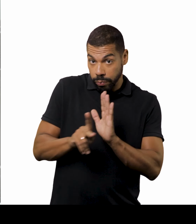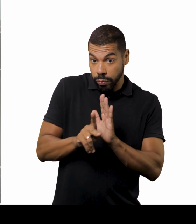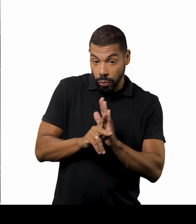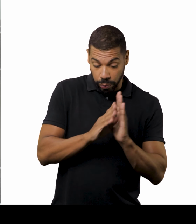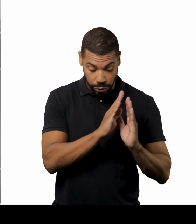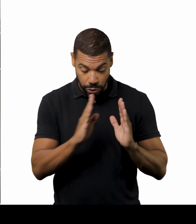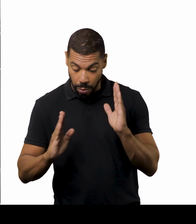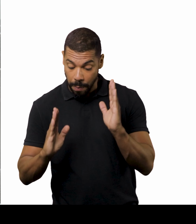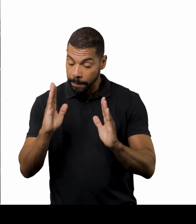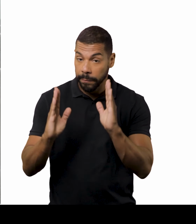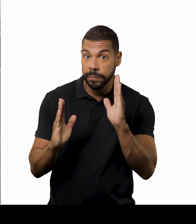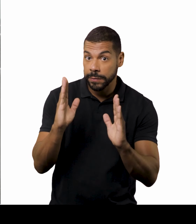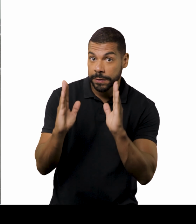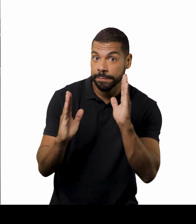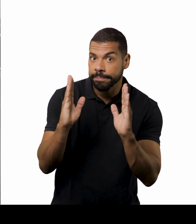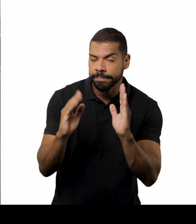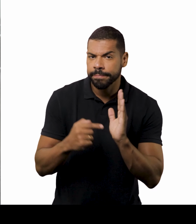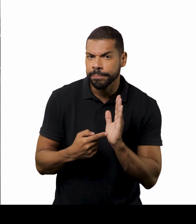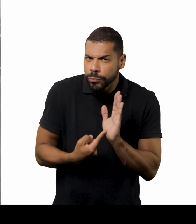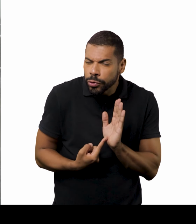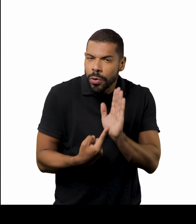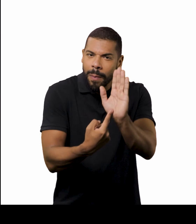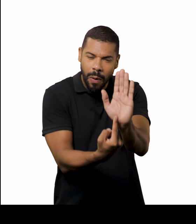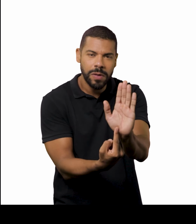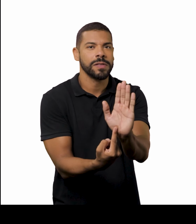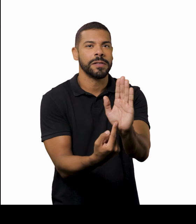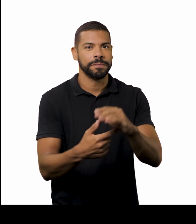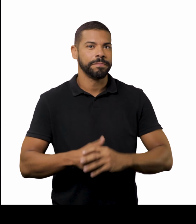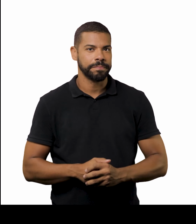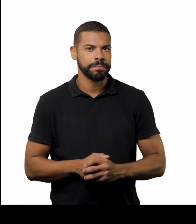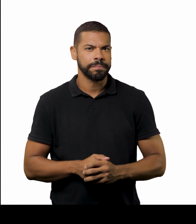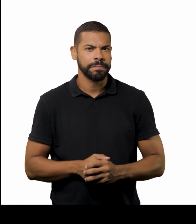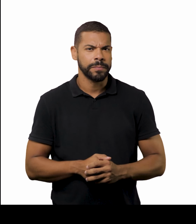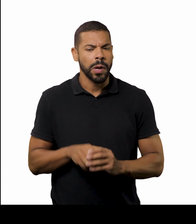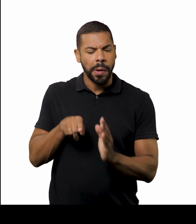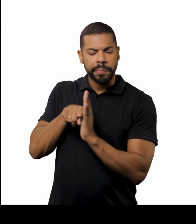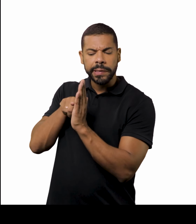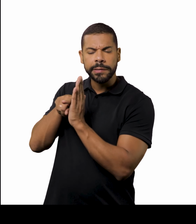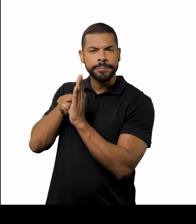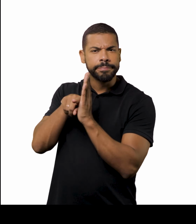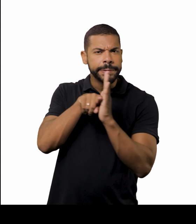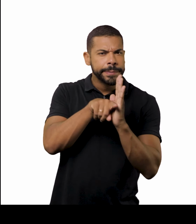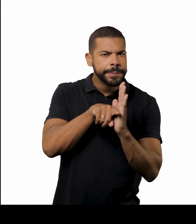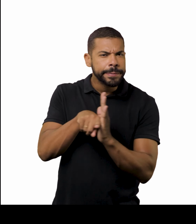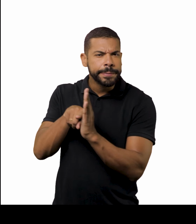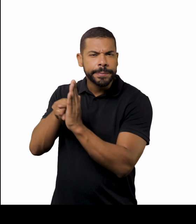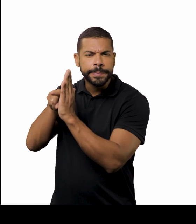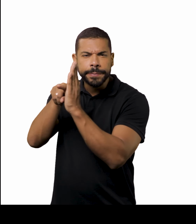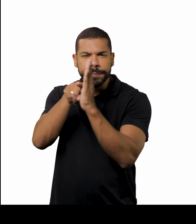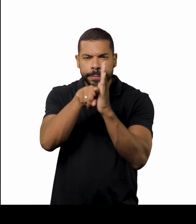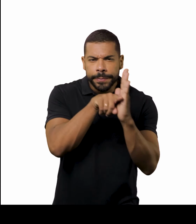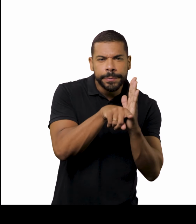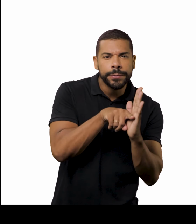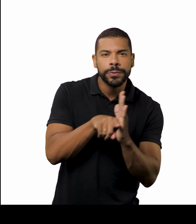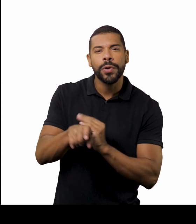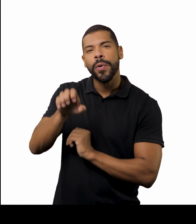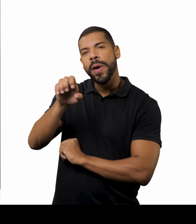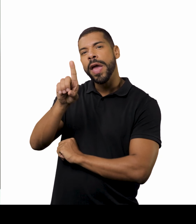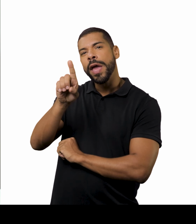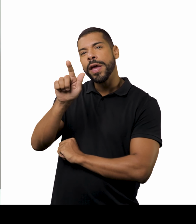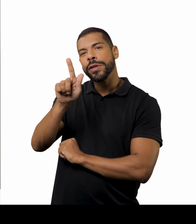de um tempo que te perspassa. Eu procurei conhecer mais os trabalhos do